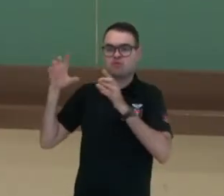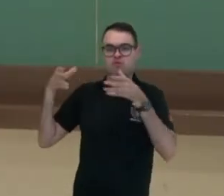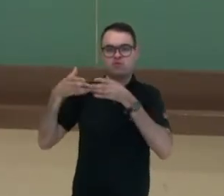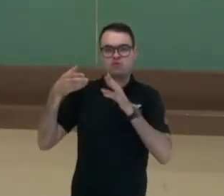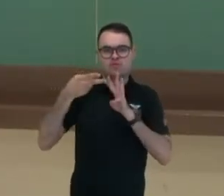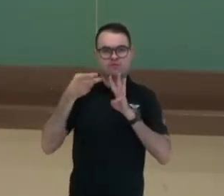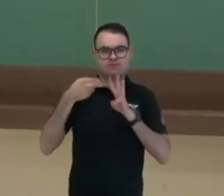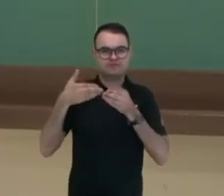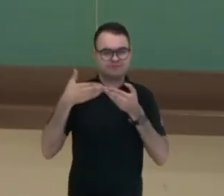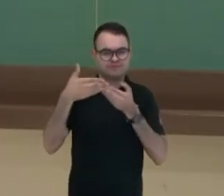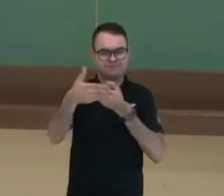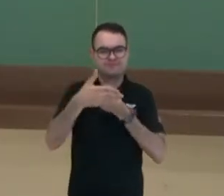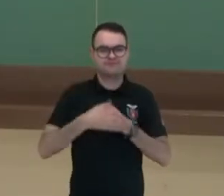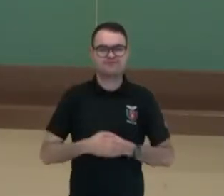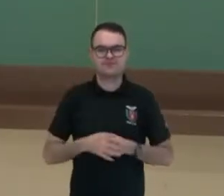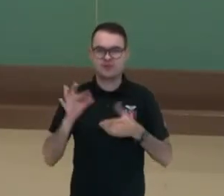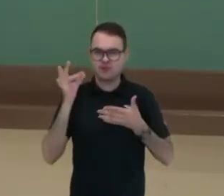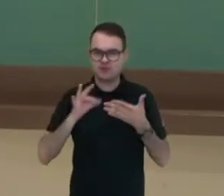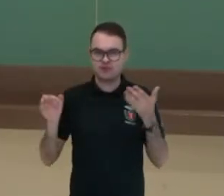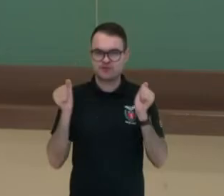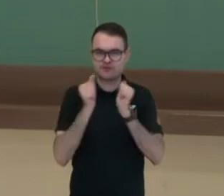voltamos, corrigimos juntos.